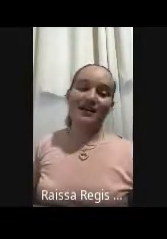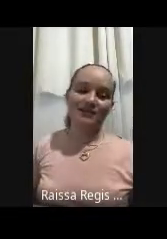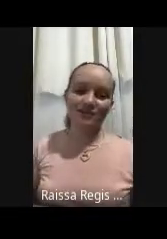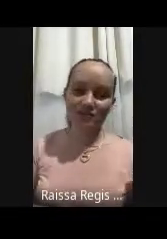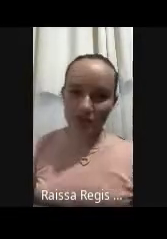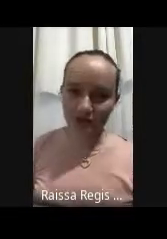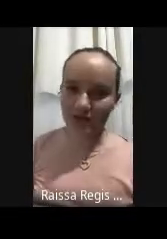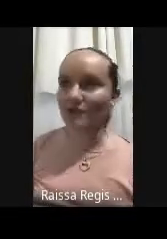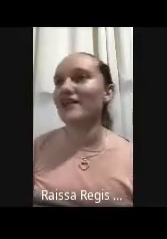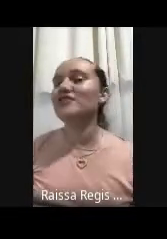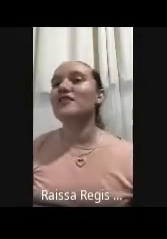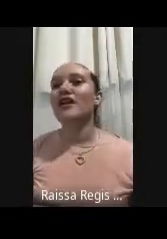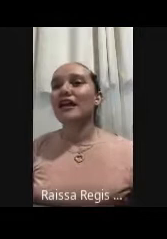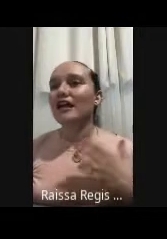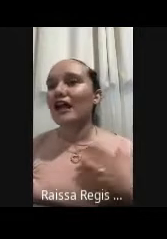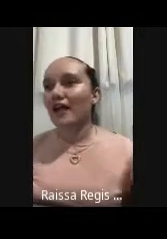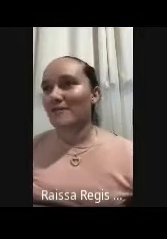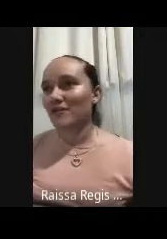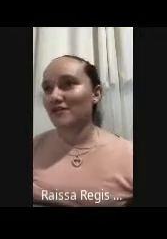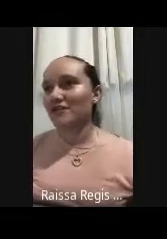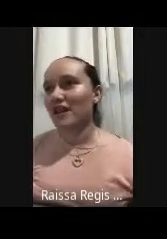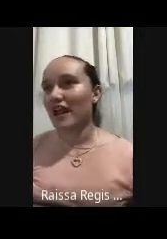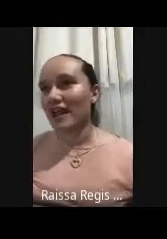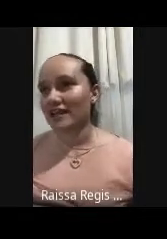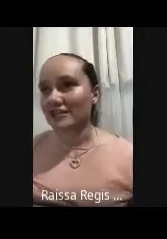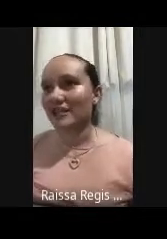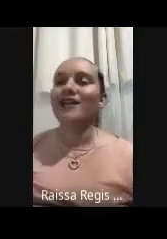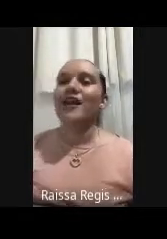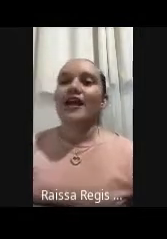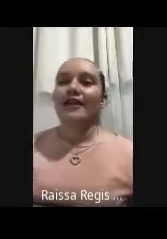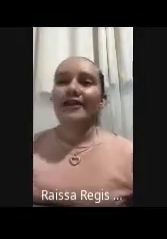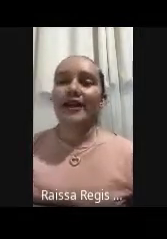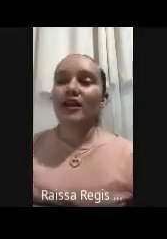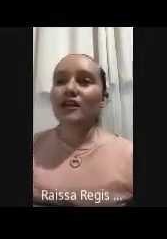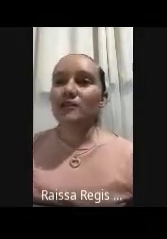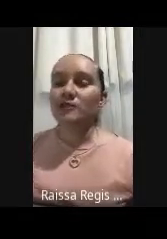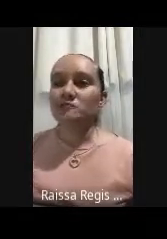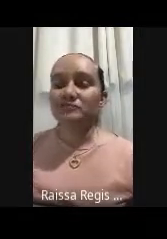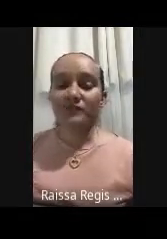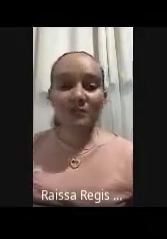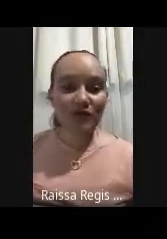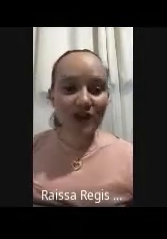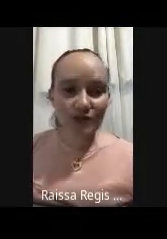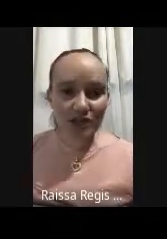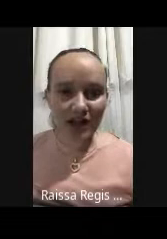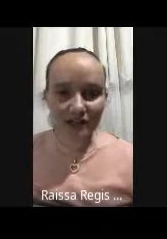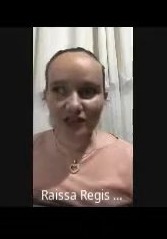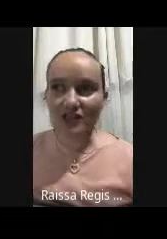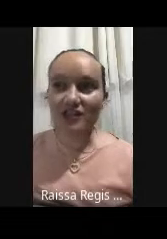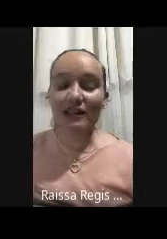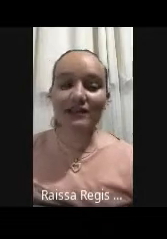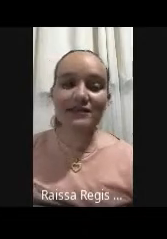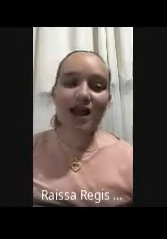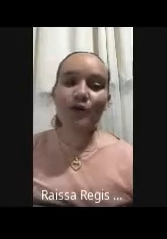Ah, antes de chegar no Sign Writing, para vocês verem a Elis, né? Quem me fala aí no chat,